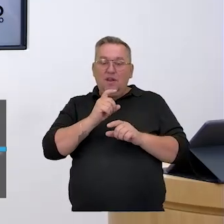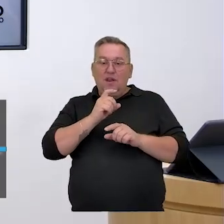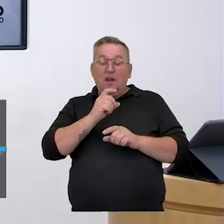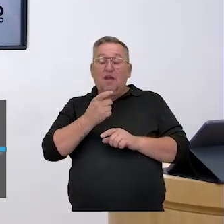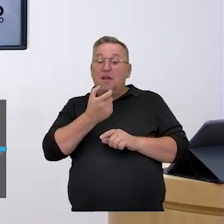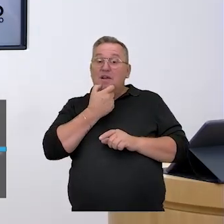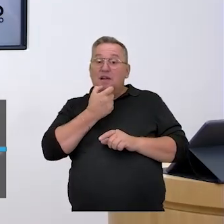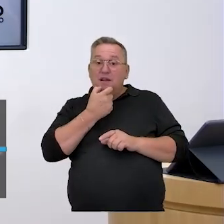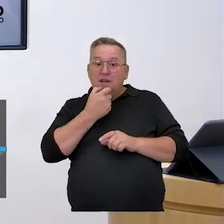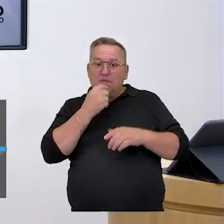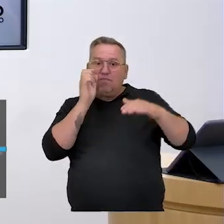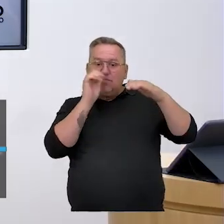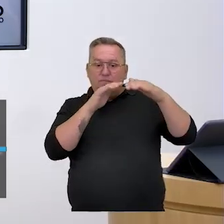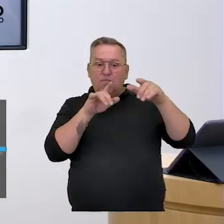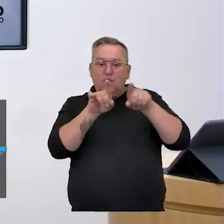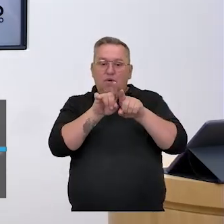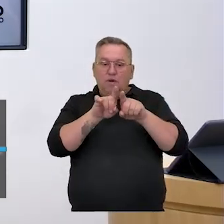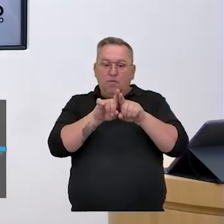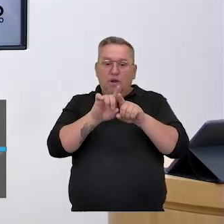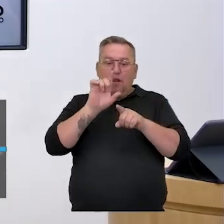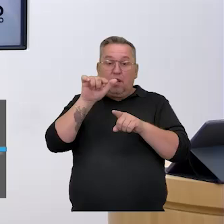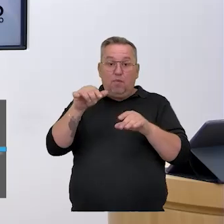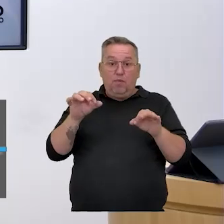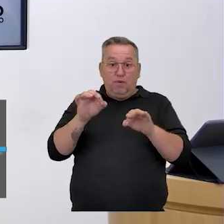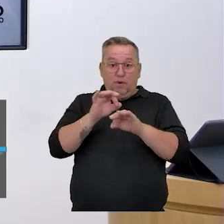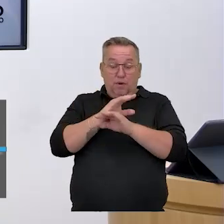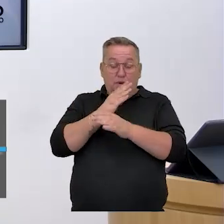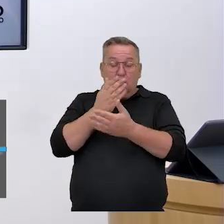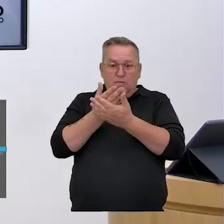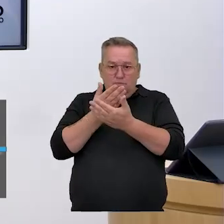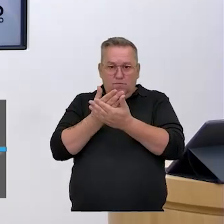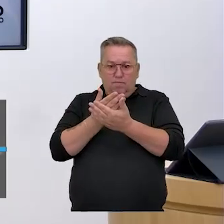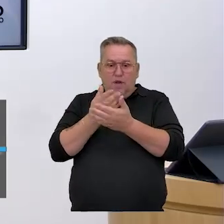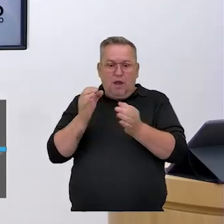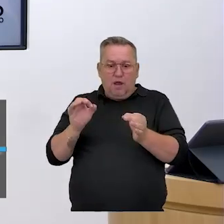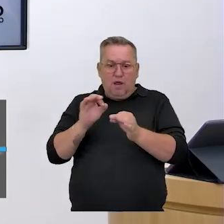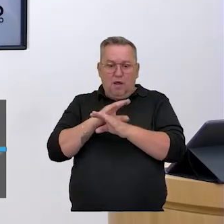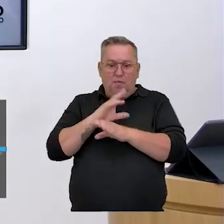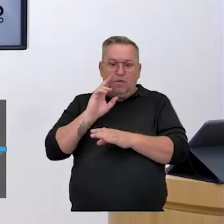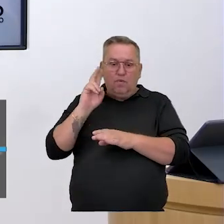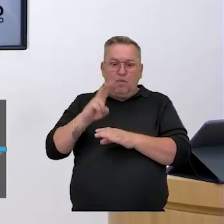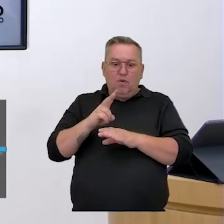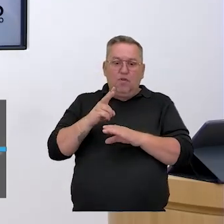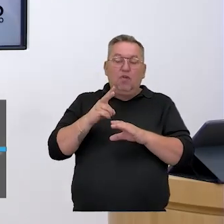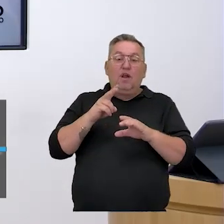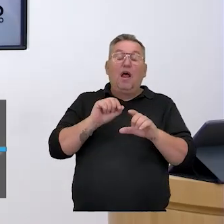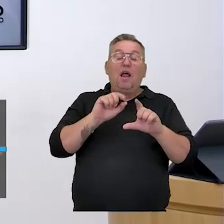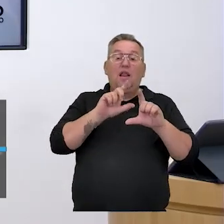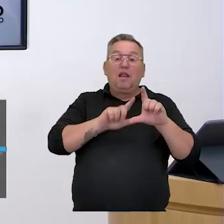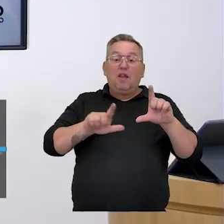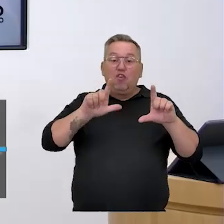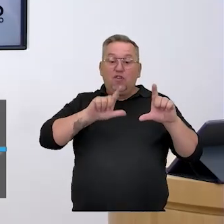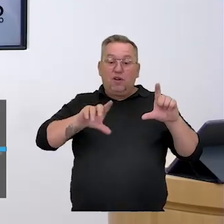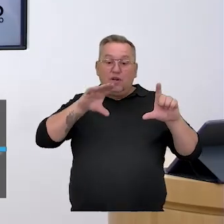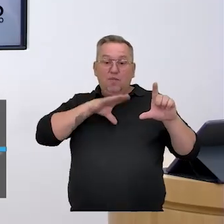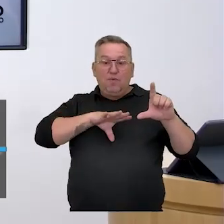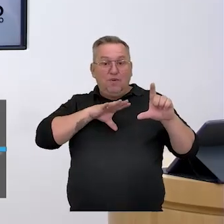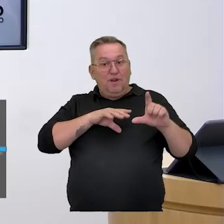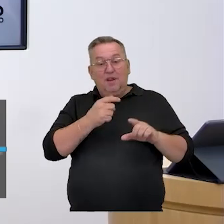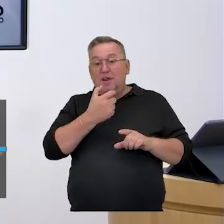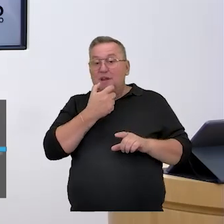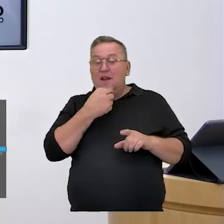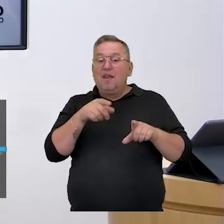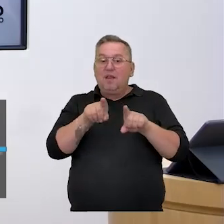repositório. E vocês podem também depois que a aula for para o repositório, vocês podem ativar a legenda em português e até em